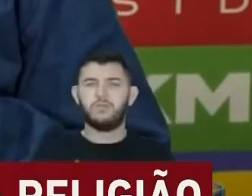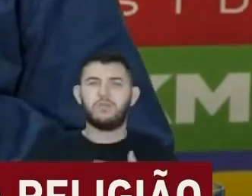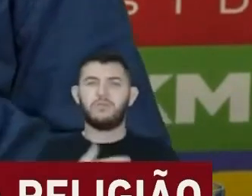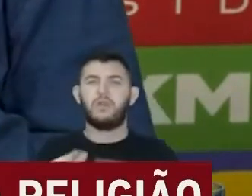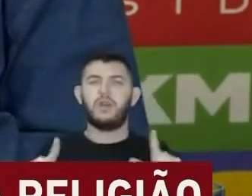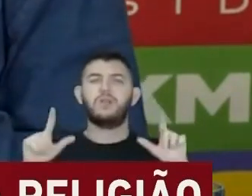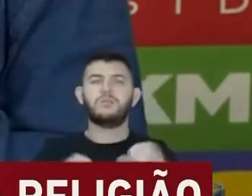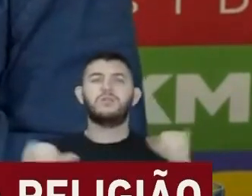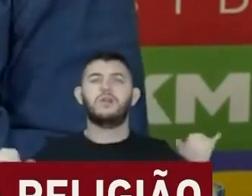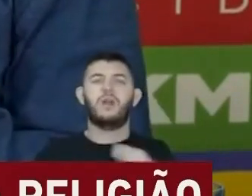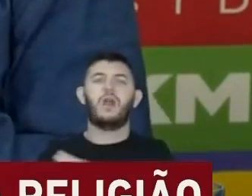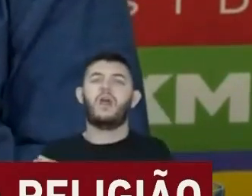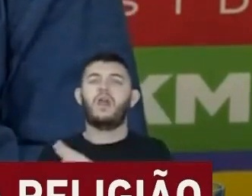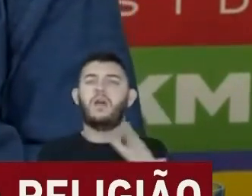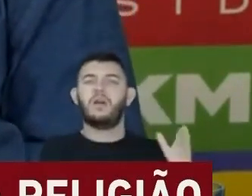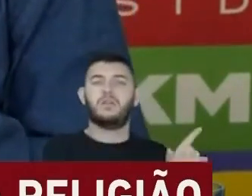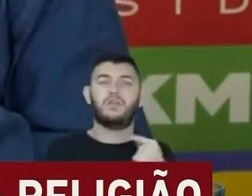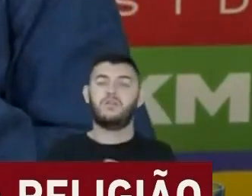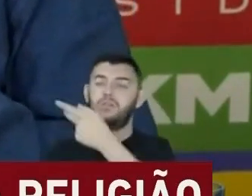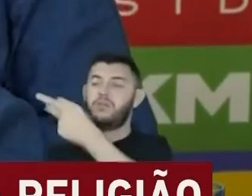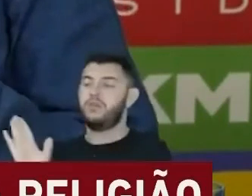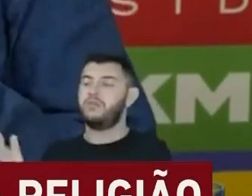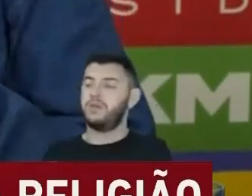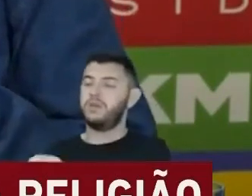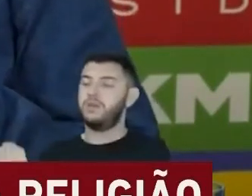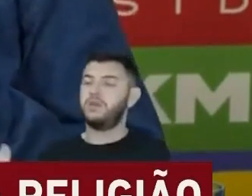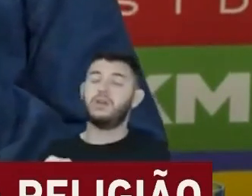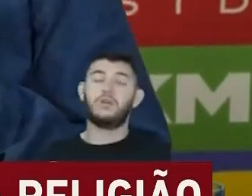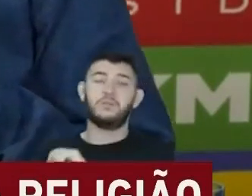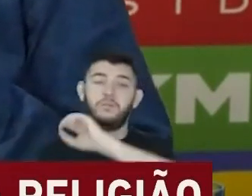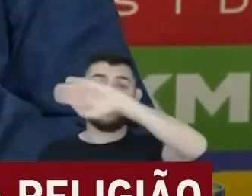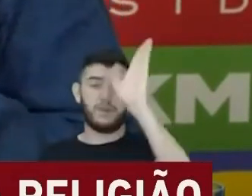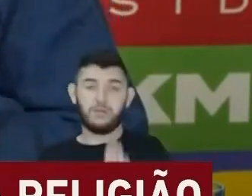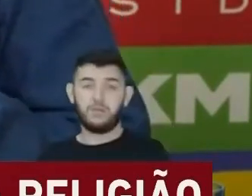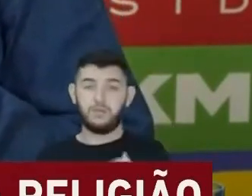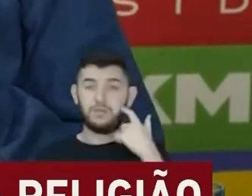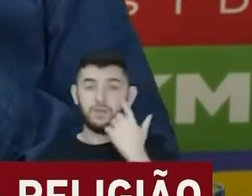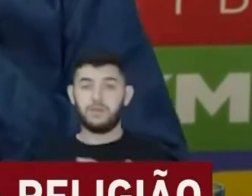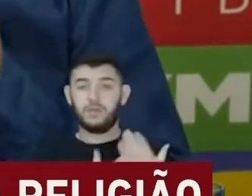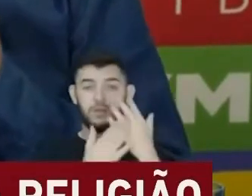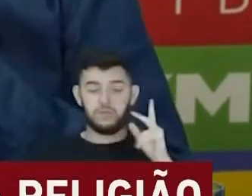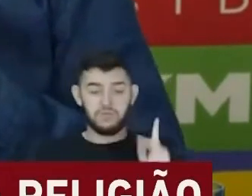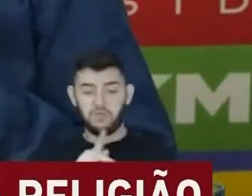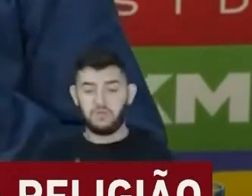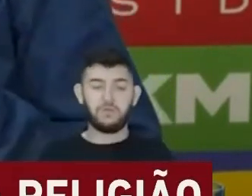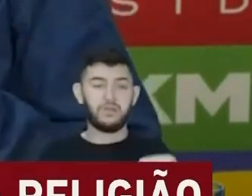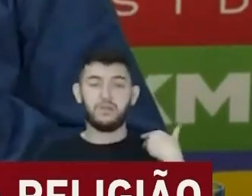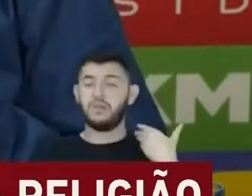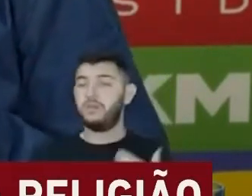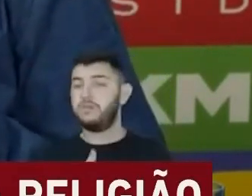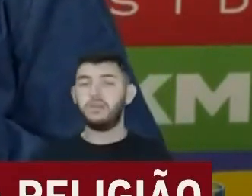um programa para o país, pensando no povo do país, seja ele católico, evangélico, islâmico, judaico, seja ele de